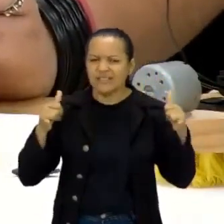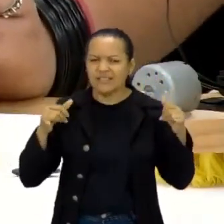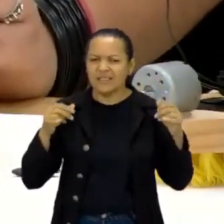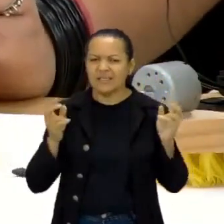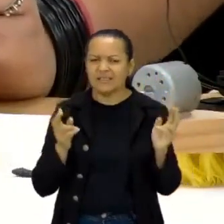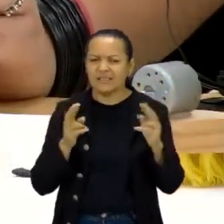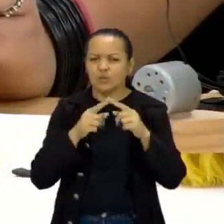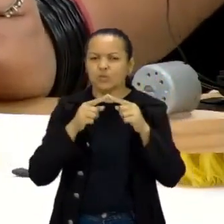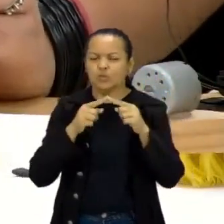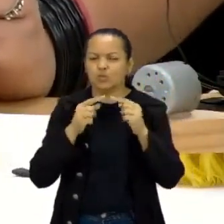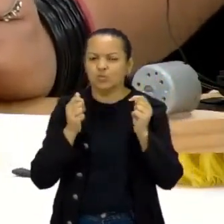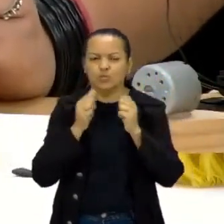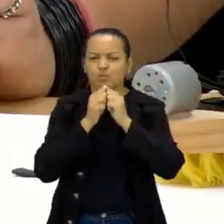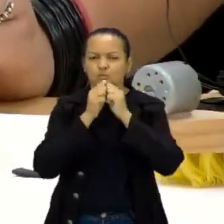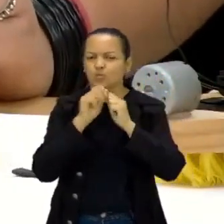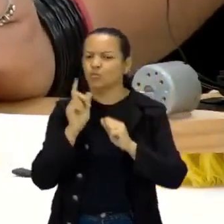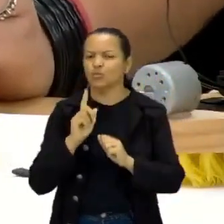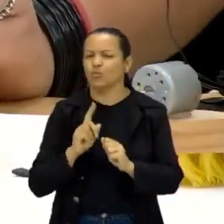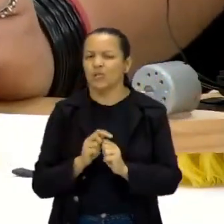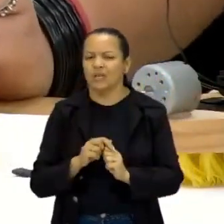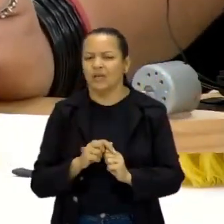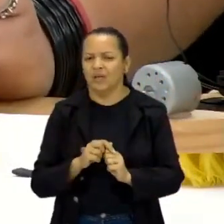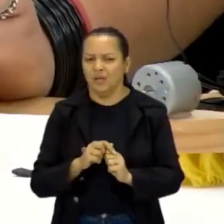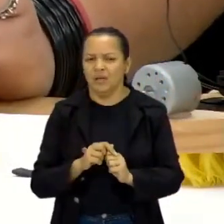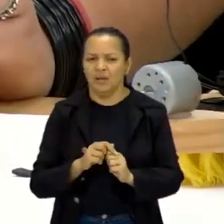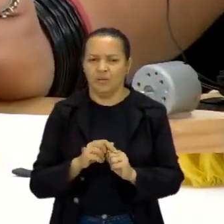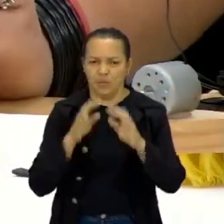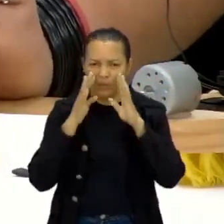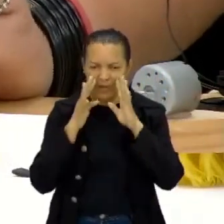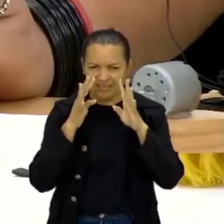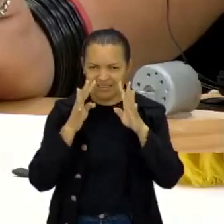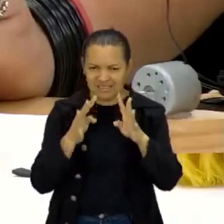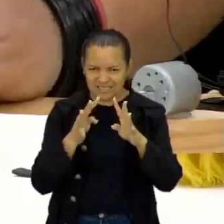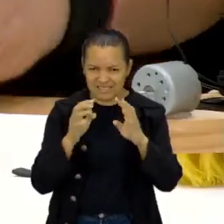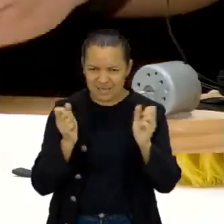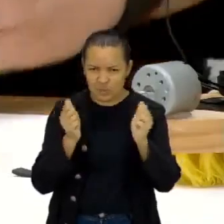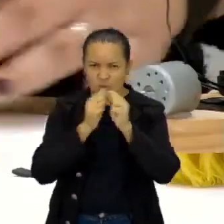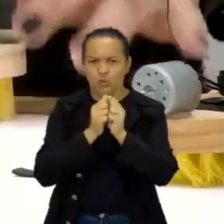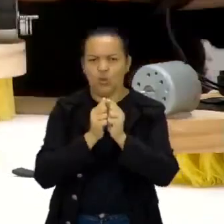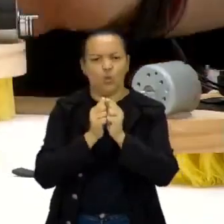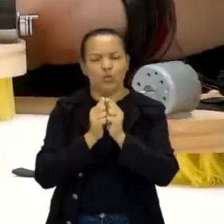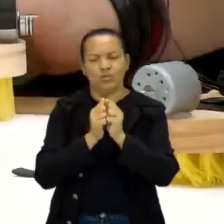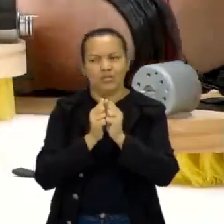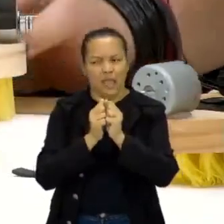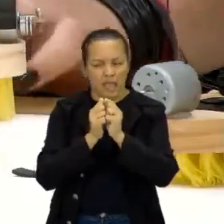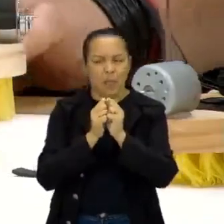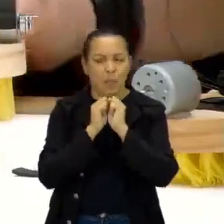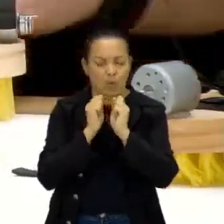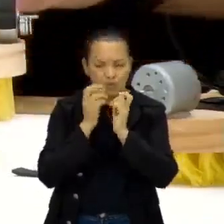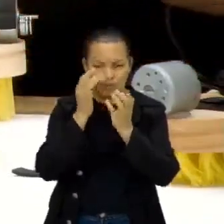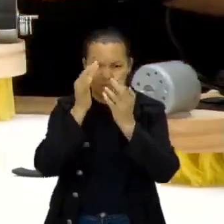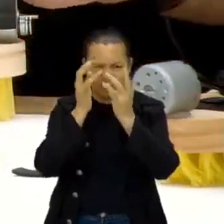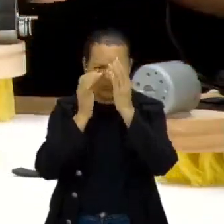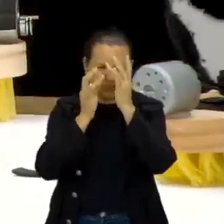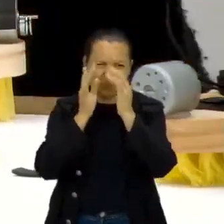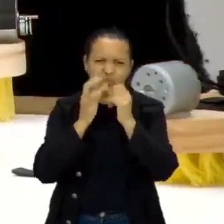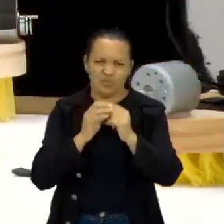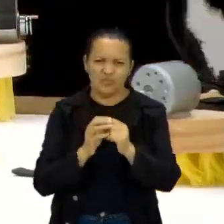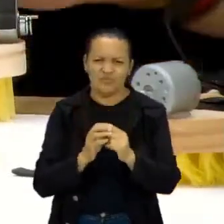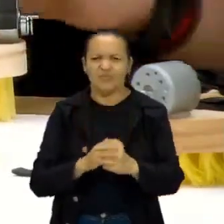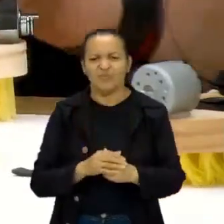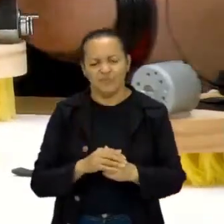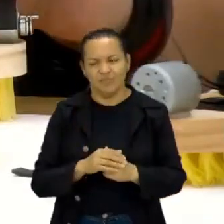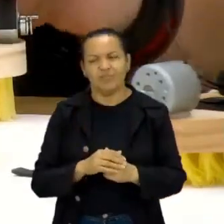você dá curto-circuito, tá? Se você, enquanto isso estiver ligado na bateria, se encostar os dois fios, vai sair até fumacinha. Eu garanto porque eu fiz isso uma